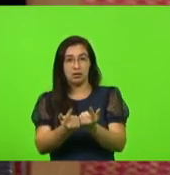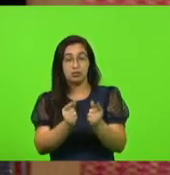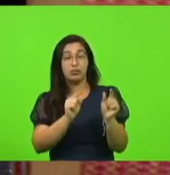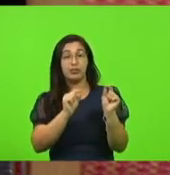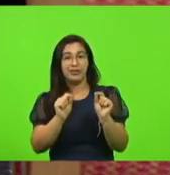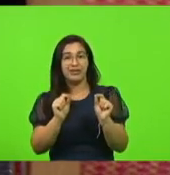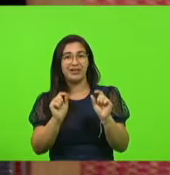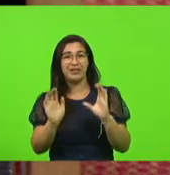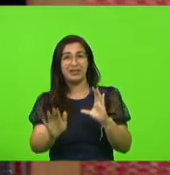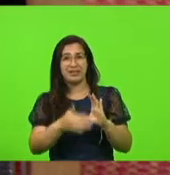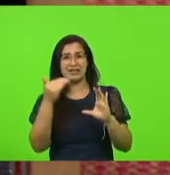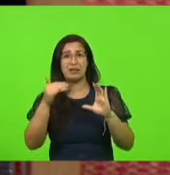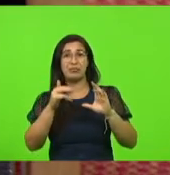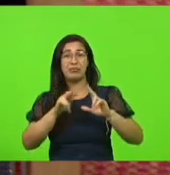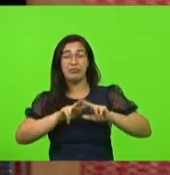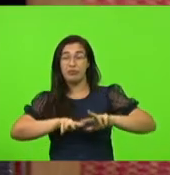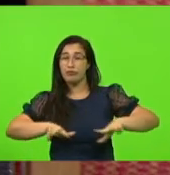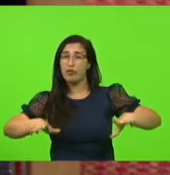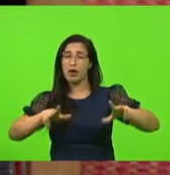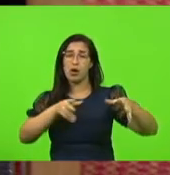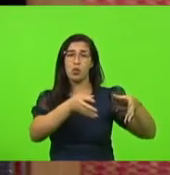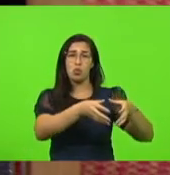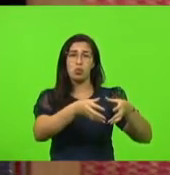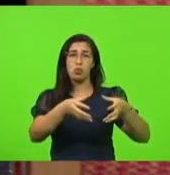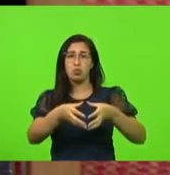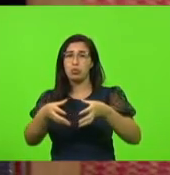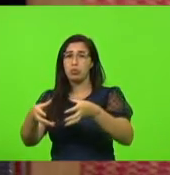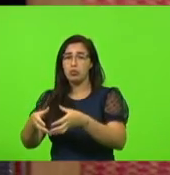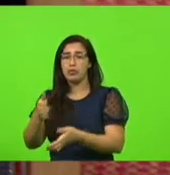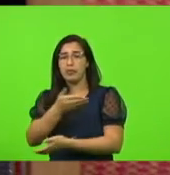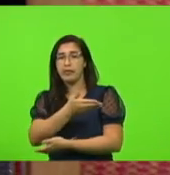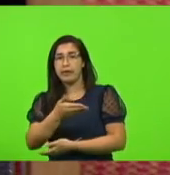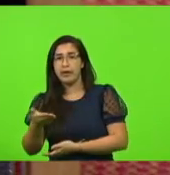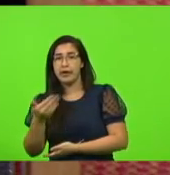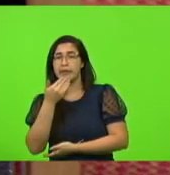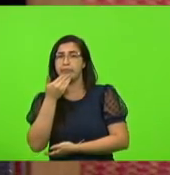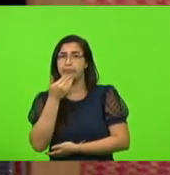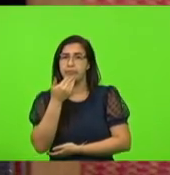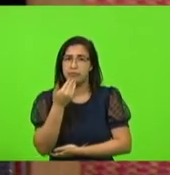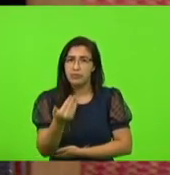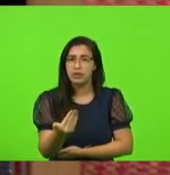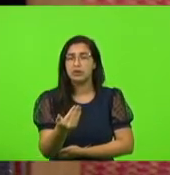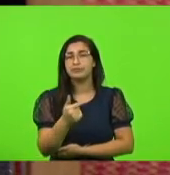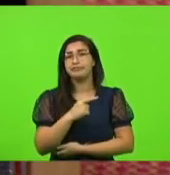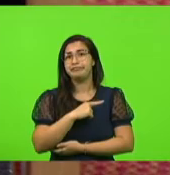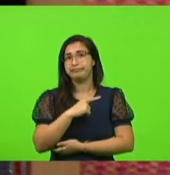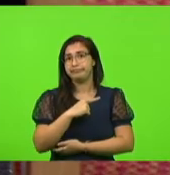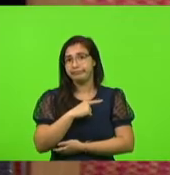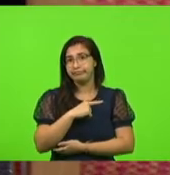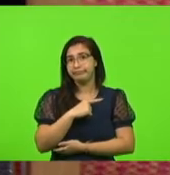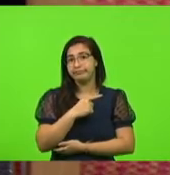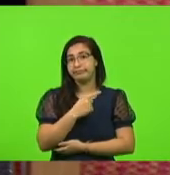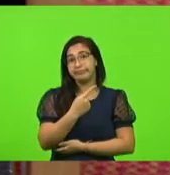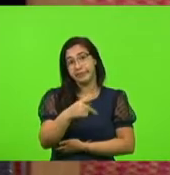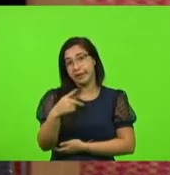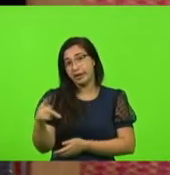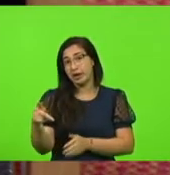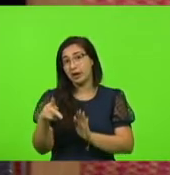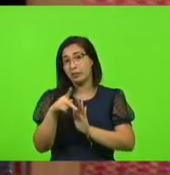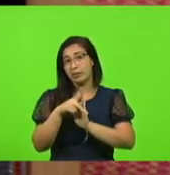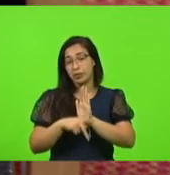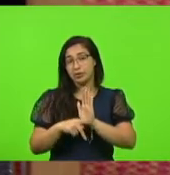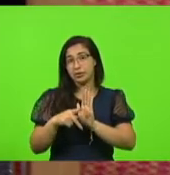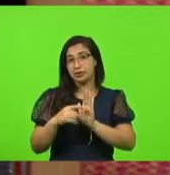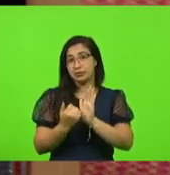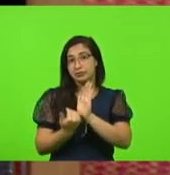recebido várias categorias fazendo os pleitos a respeito dos seus projetos de